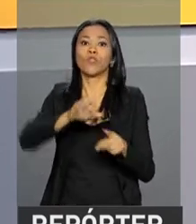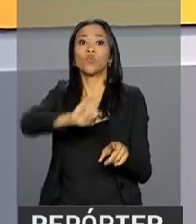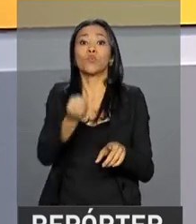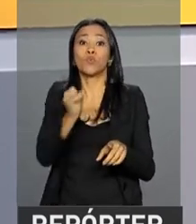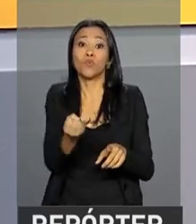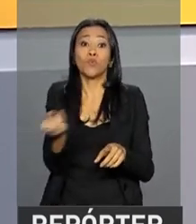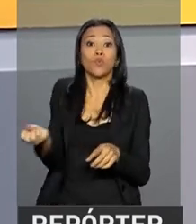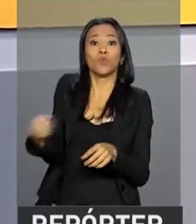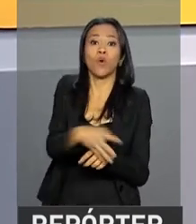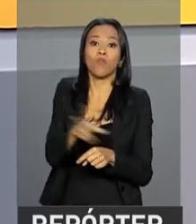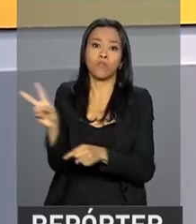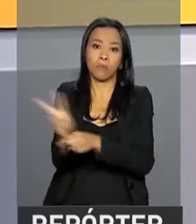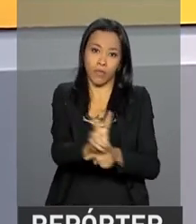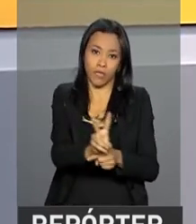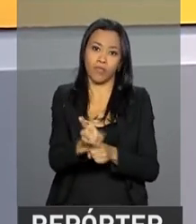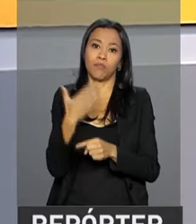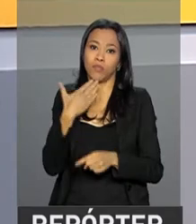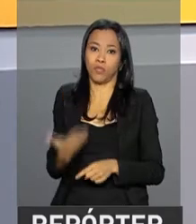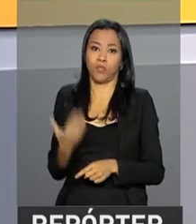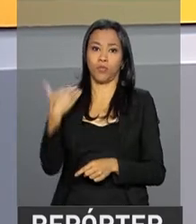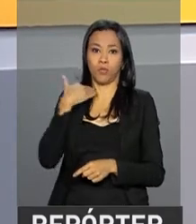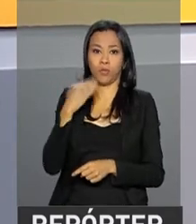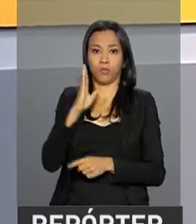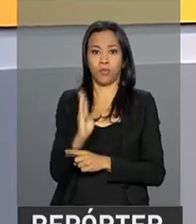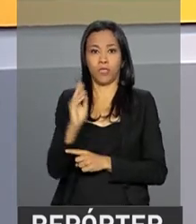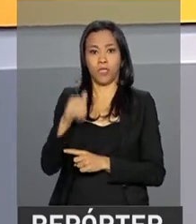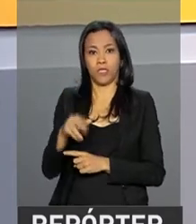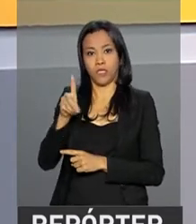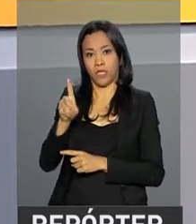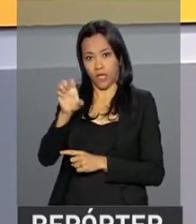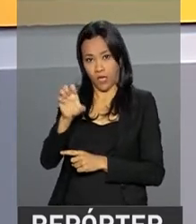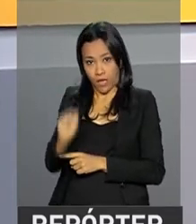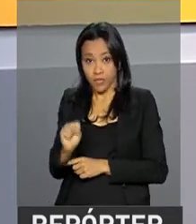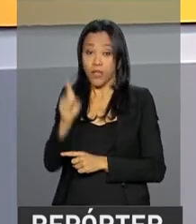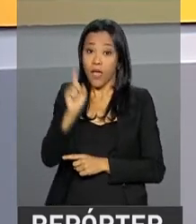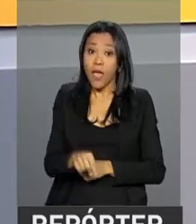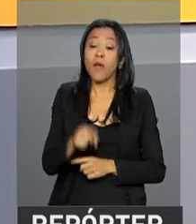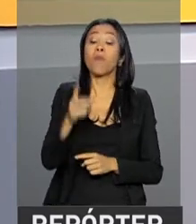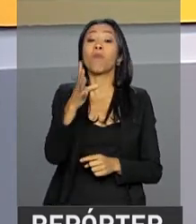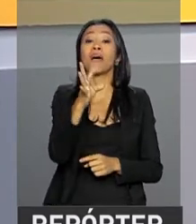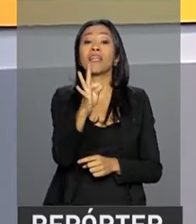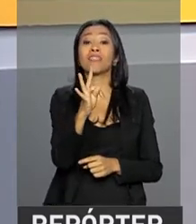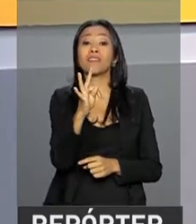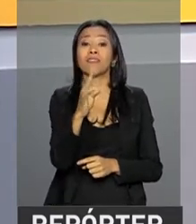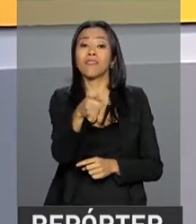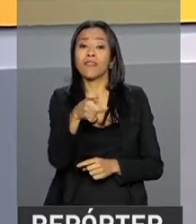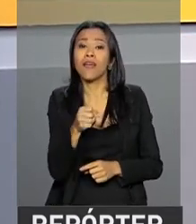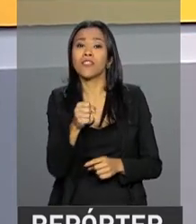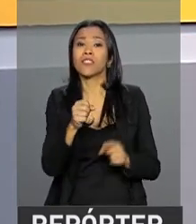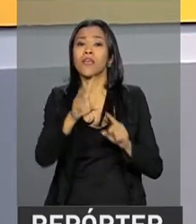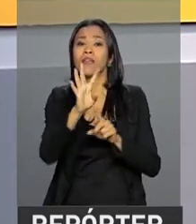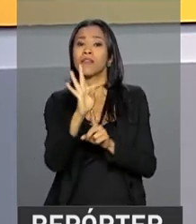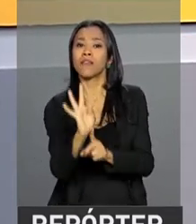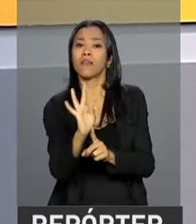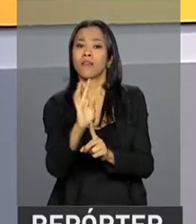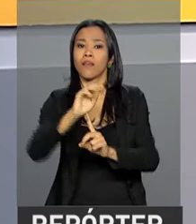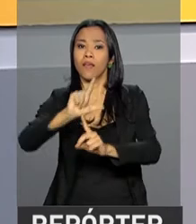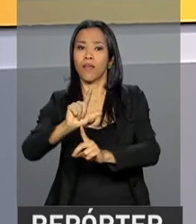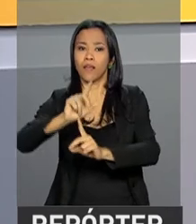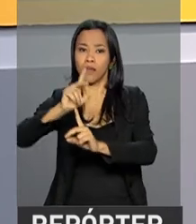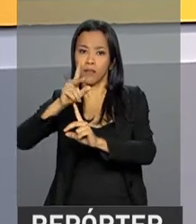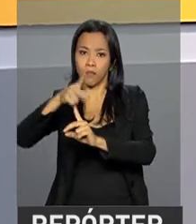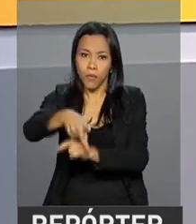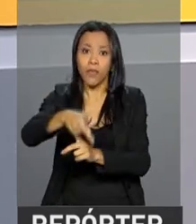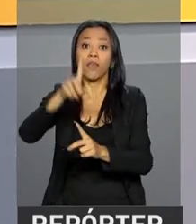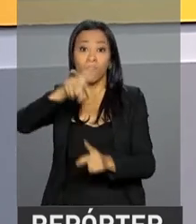concedidos pelo bnds o texto cria a taxa de longo prazo a tele p que vai substituir a taxa de